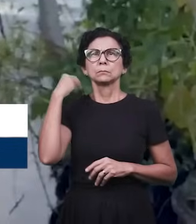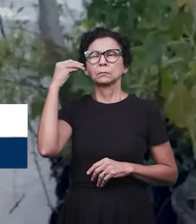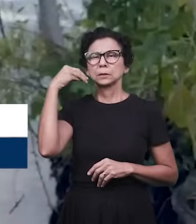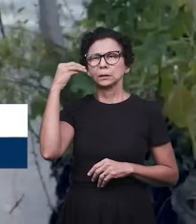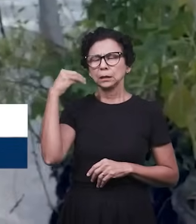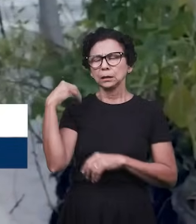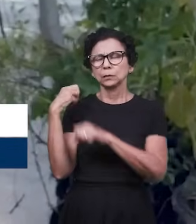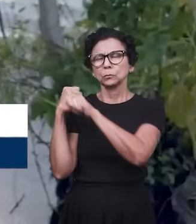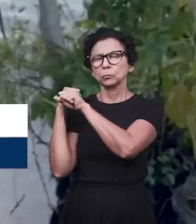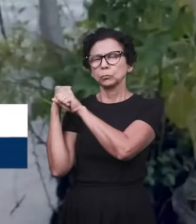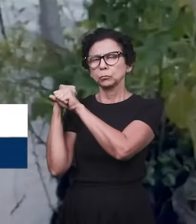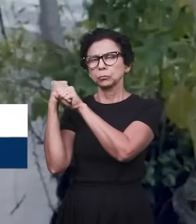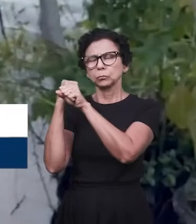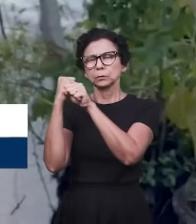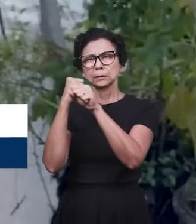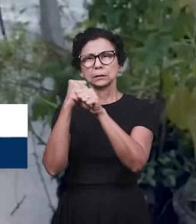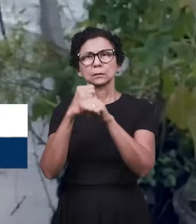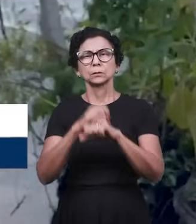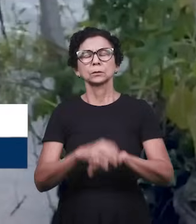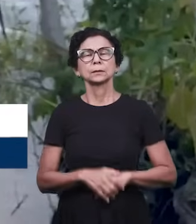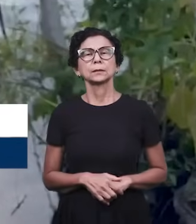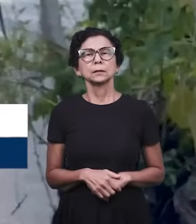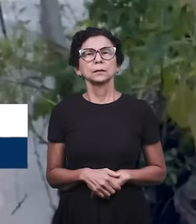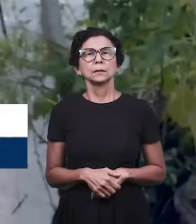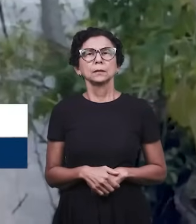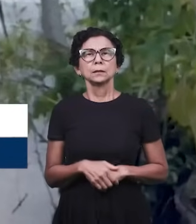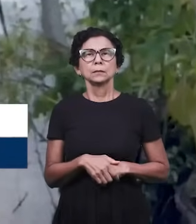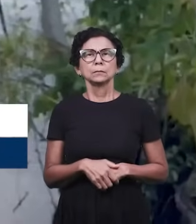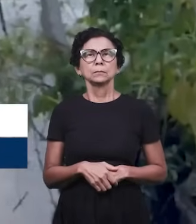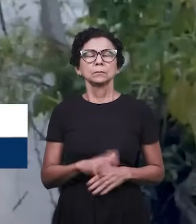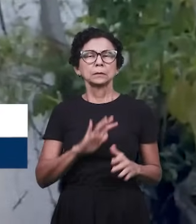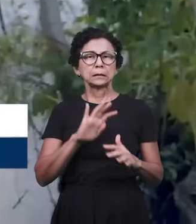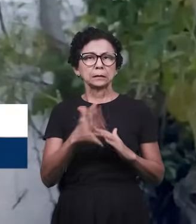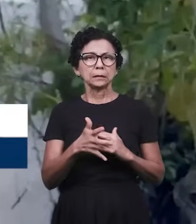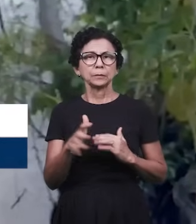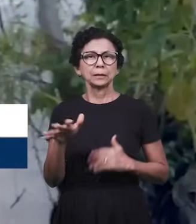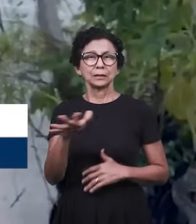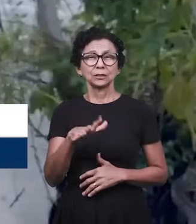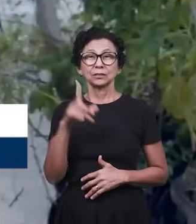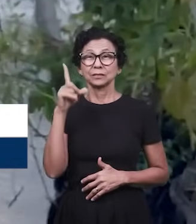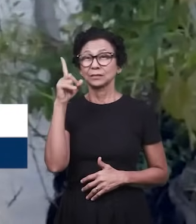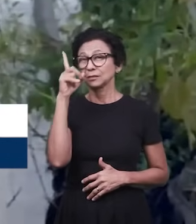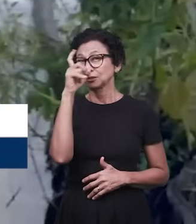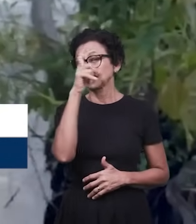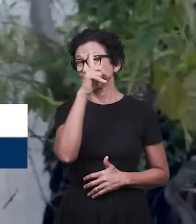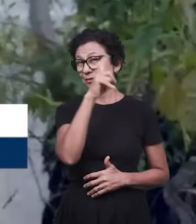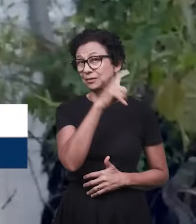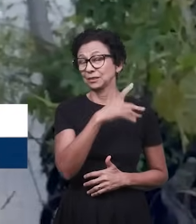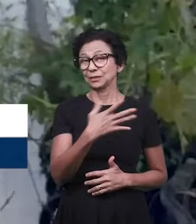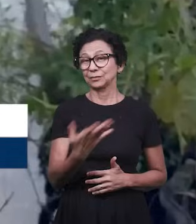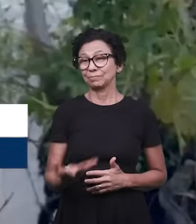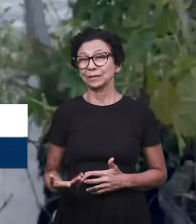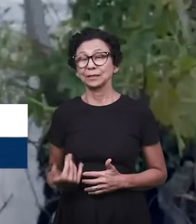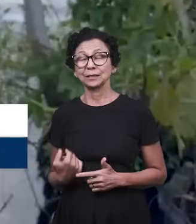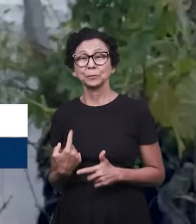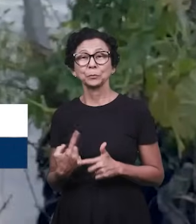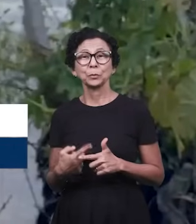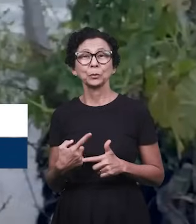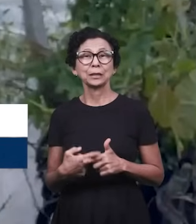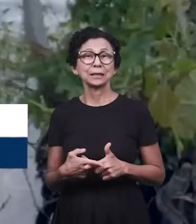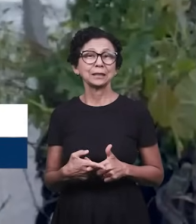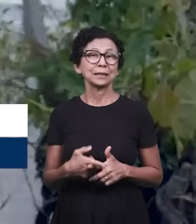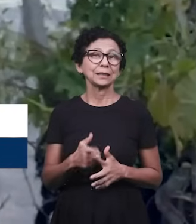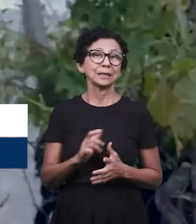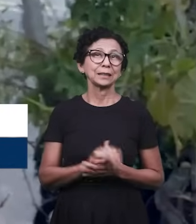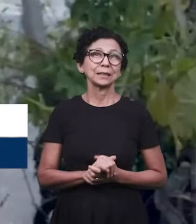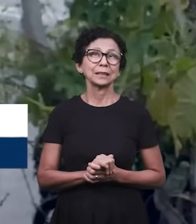anos. Esse trabalho, nessa região, ele é muito difícil de ser realizado por conta de muitas vezes temos que buscar